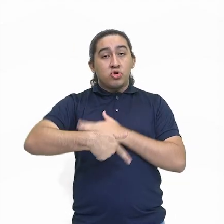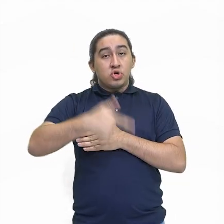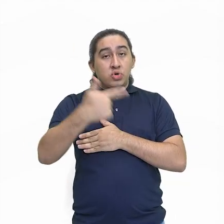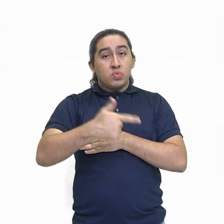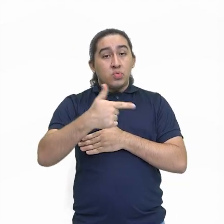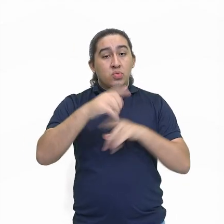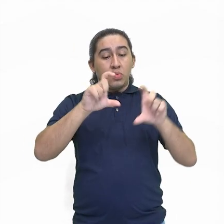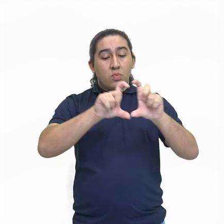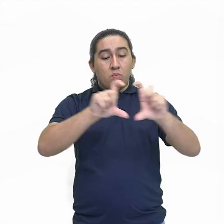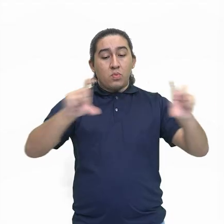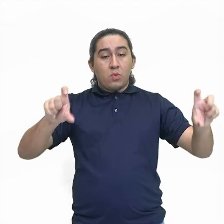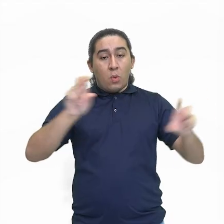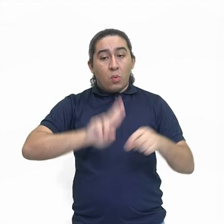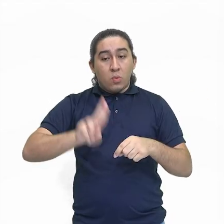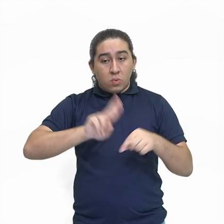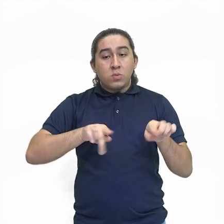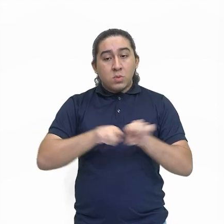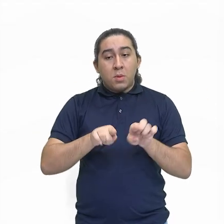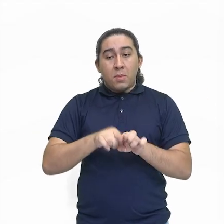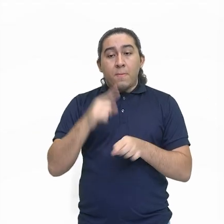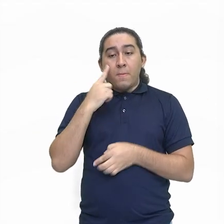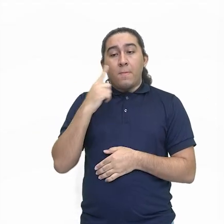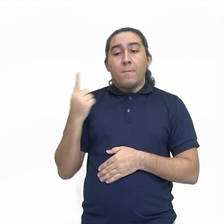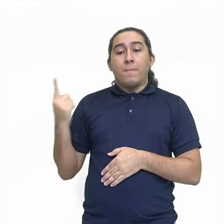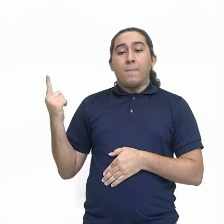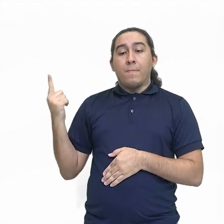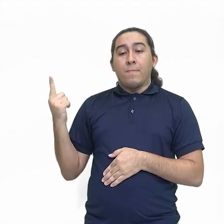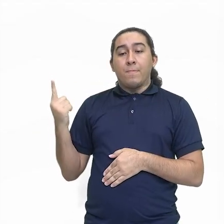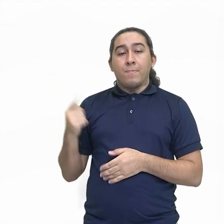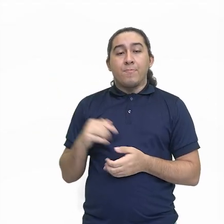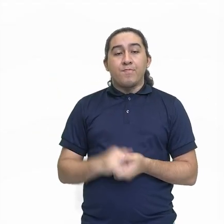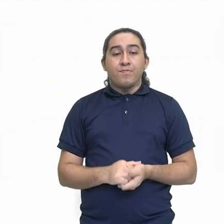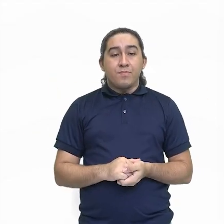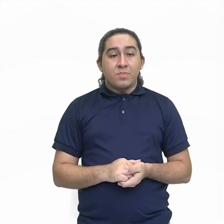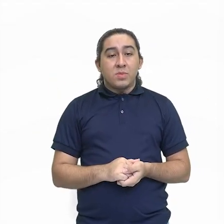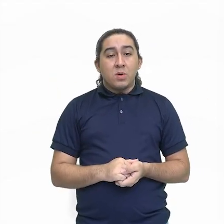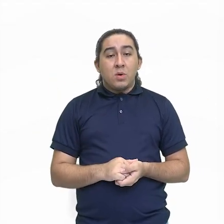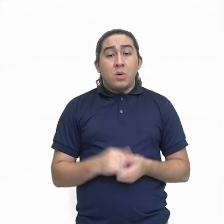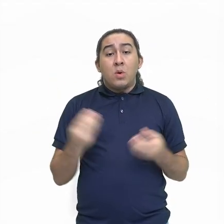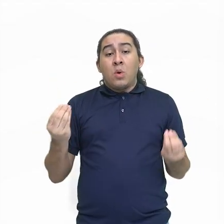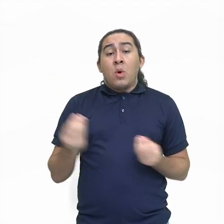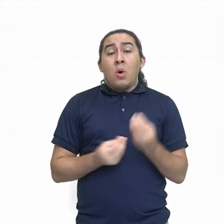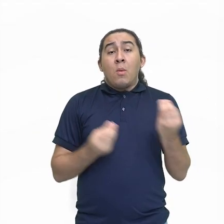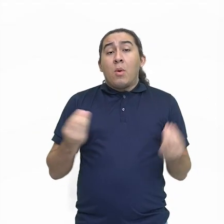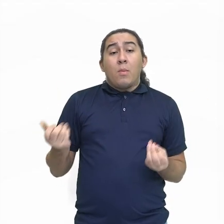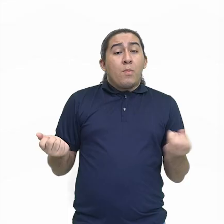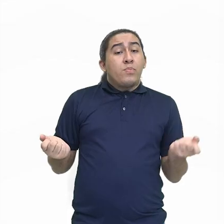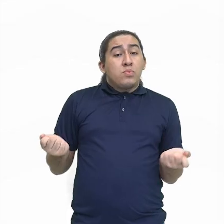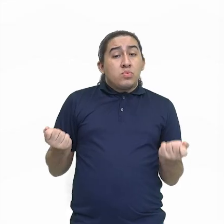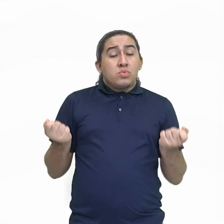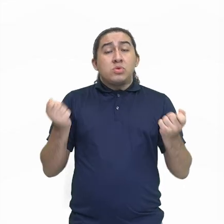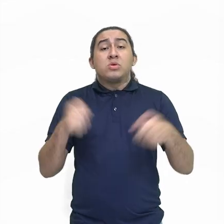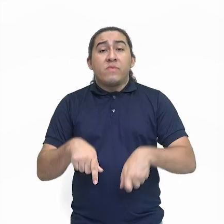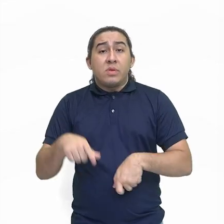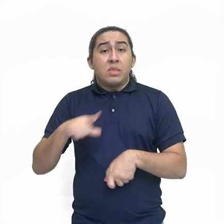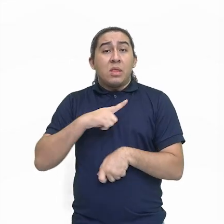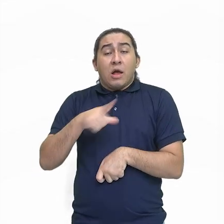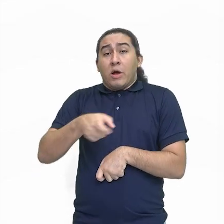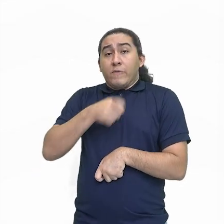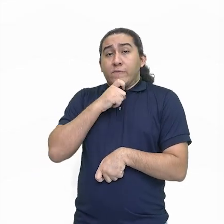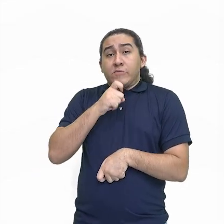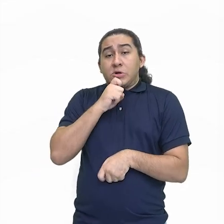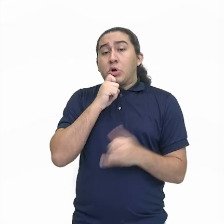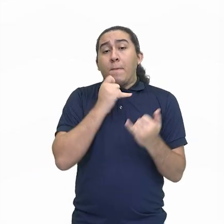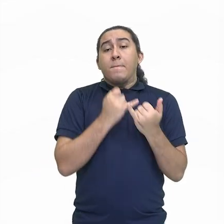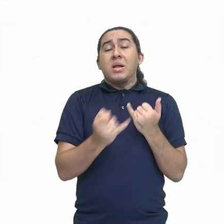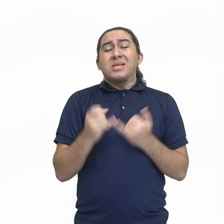foram utilizados. Como podia ter frio com semelhante calor,